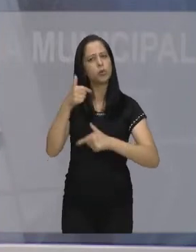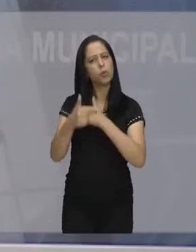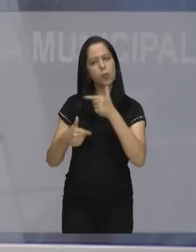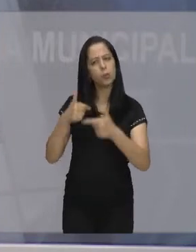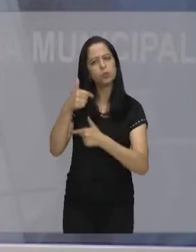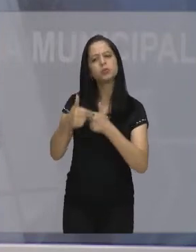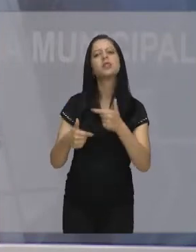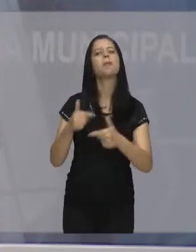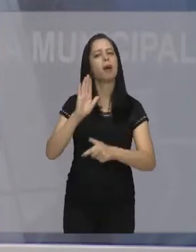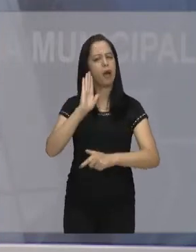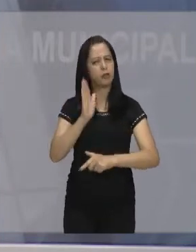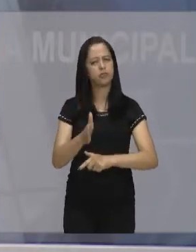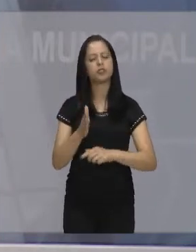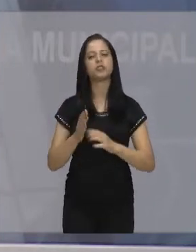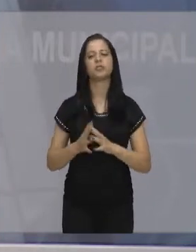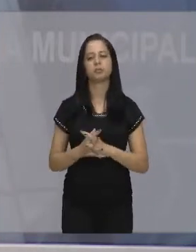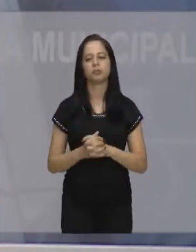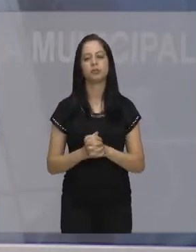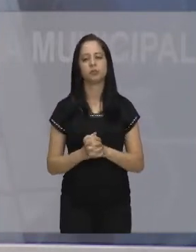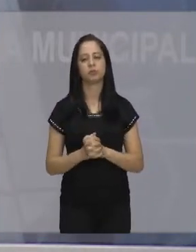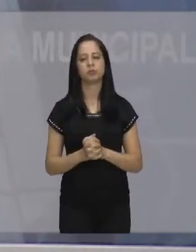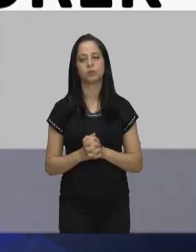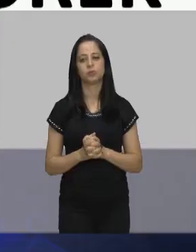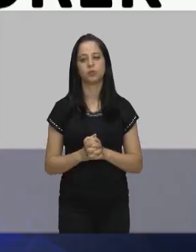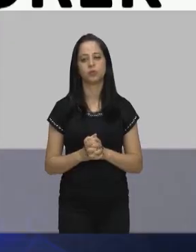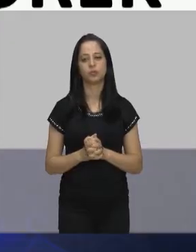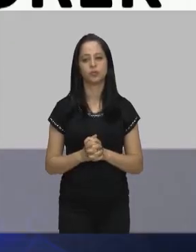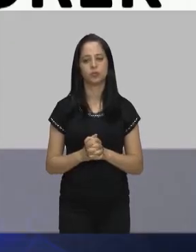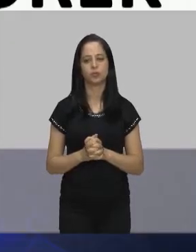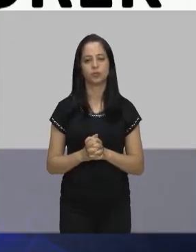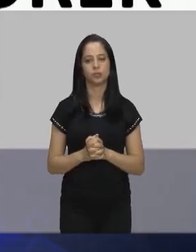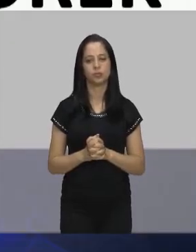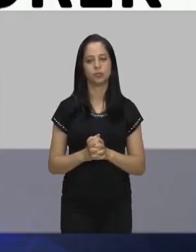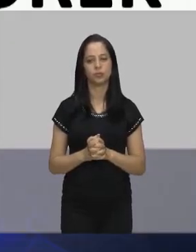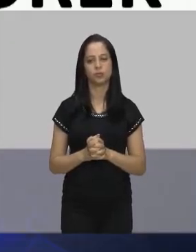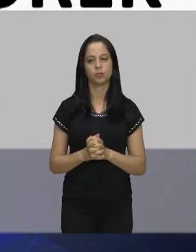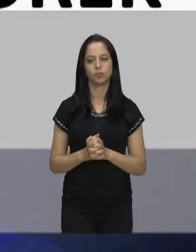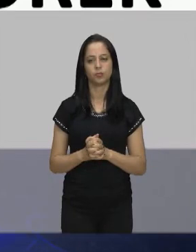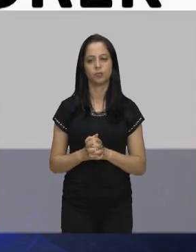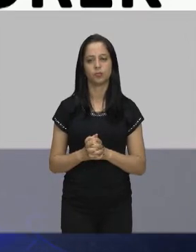está no processo de